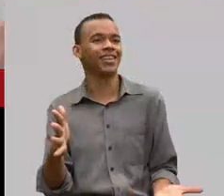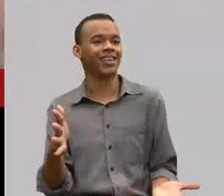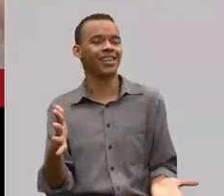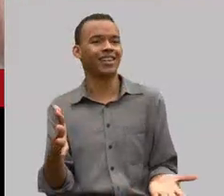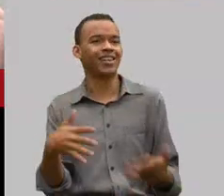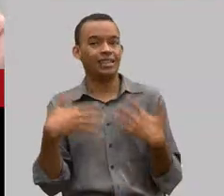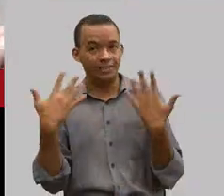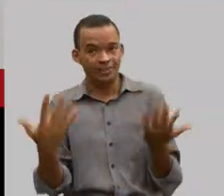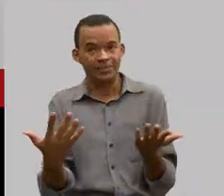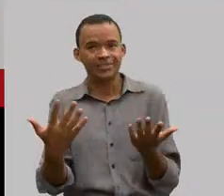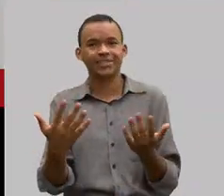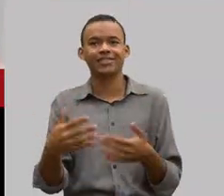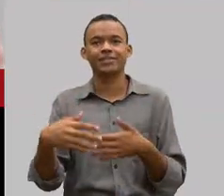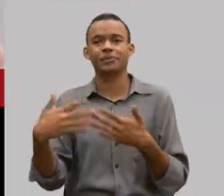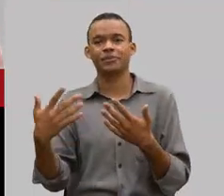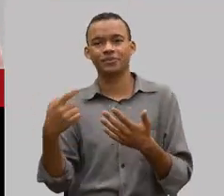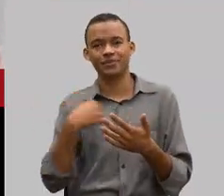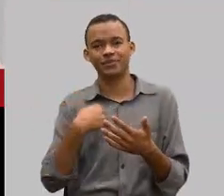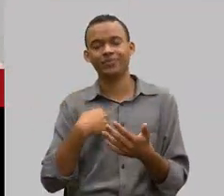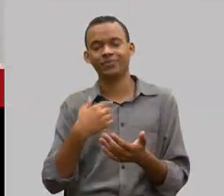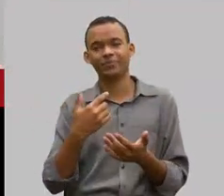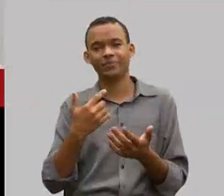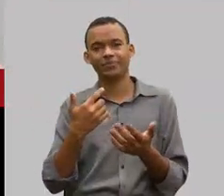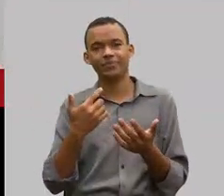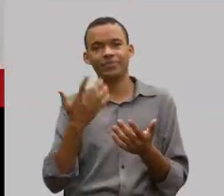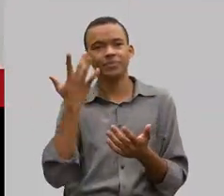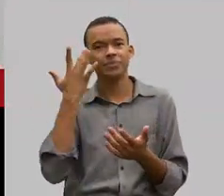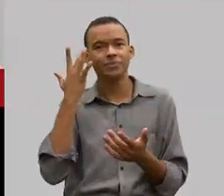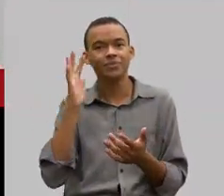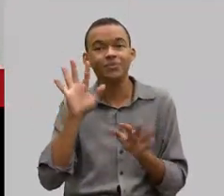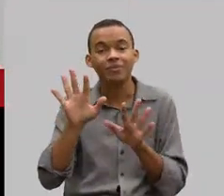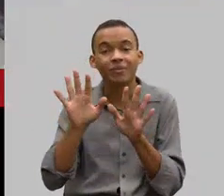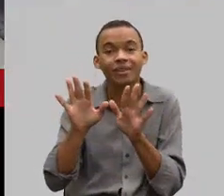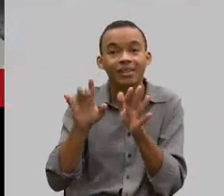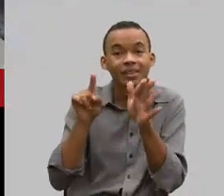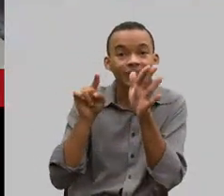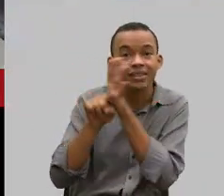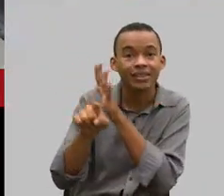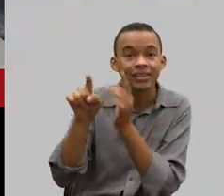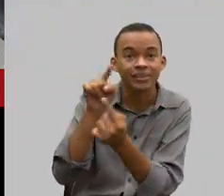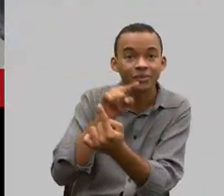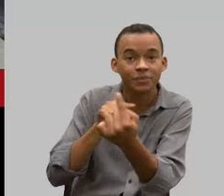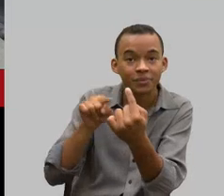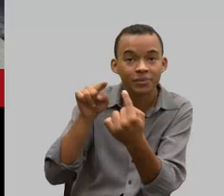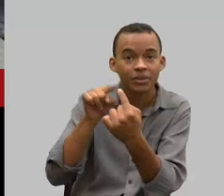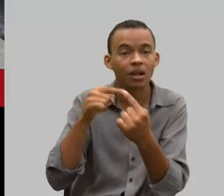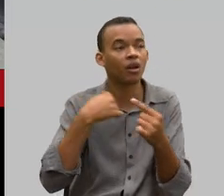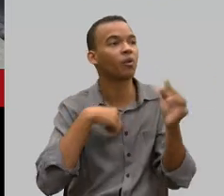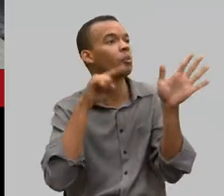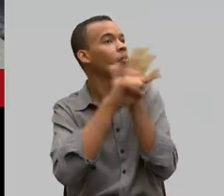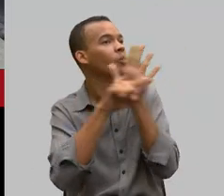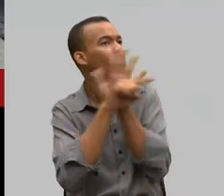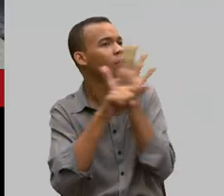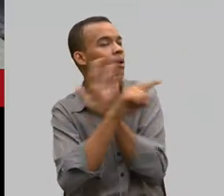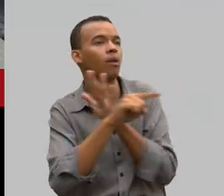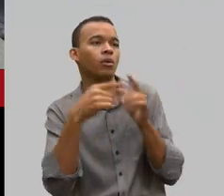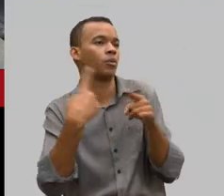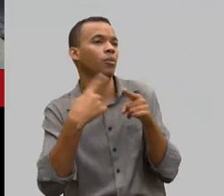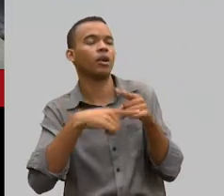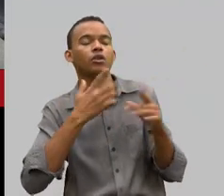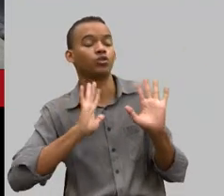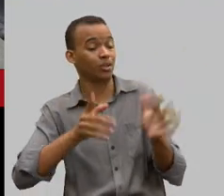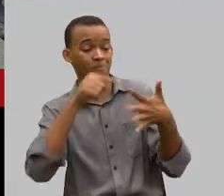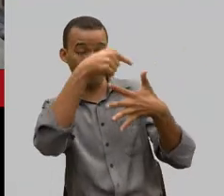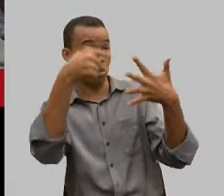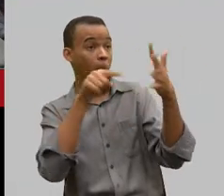será um prazer eu imagino como E então quer dizer pergunta objetiva não eu eu não tenho pergunta objetiva nenhuma mais porque eu já fiz